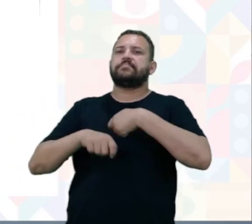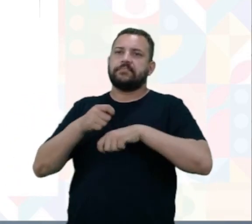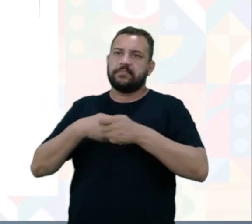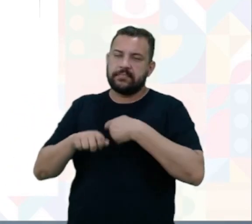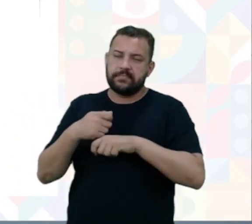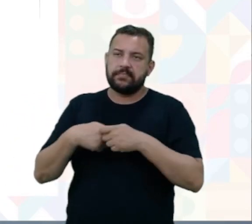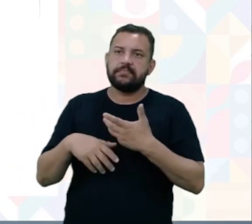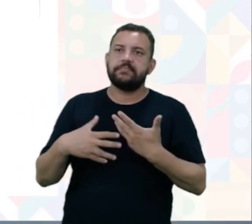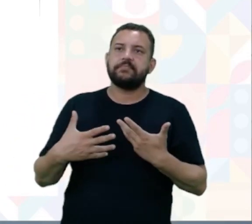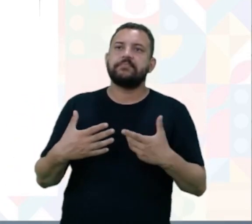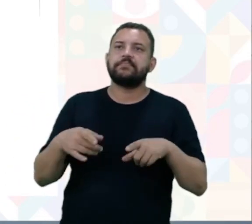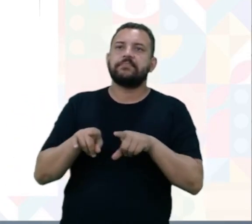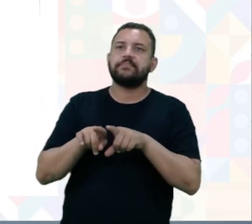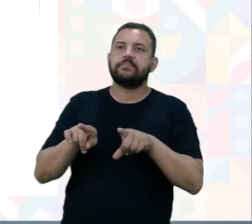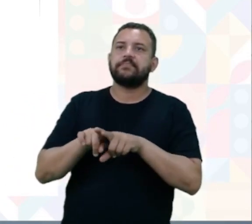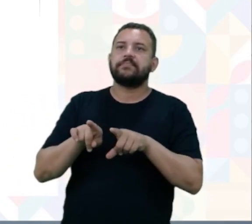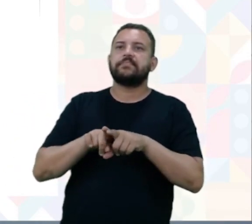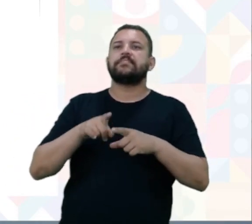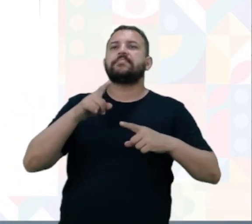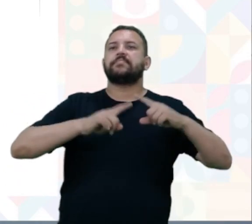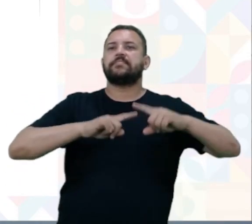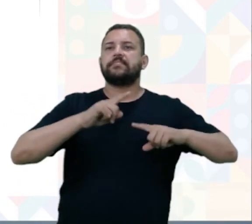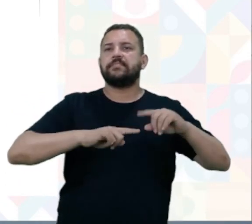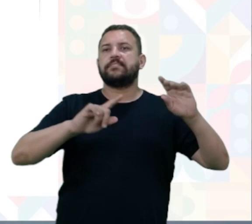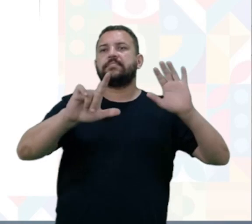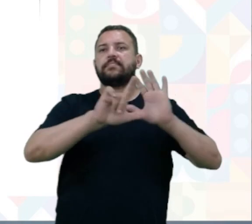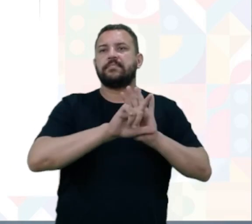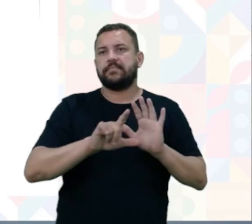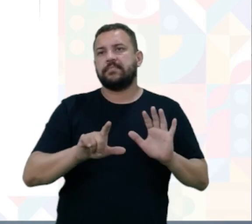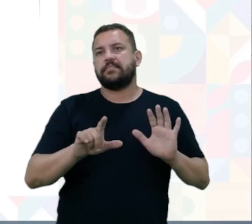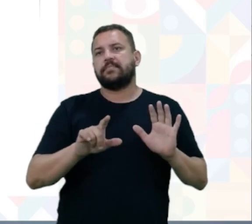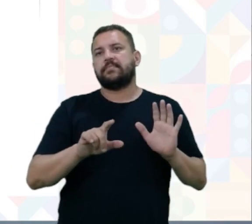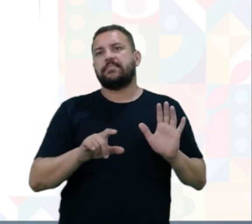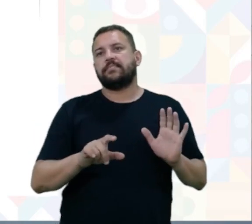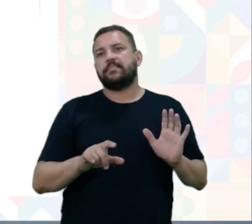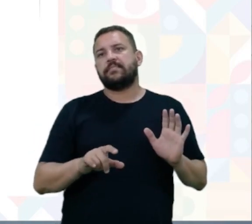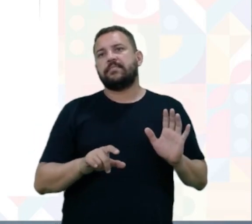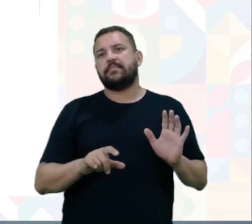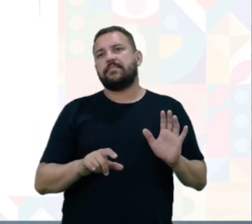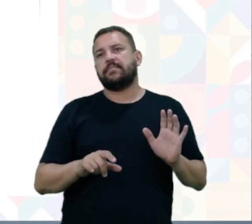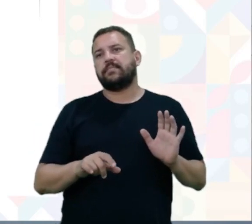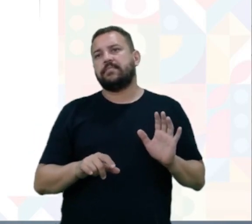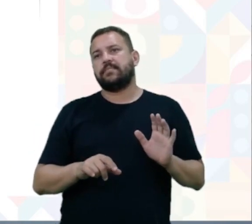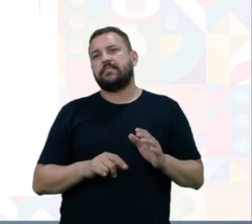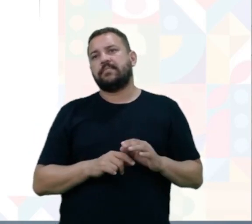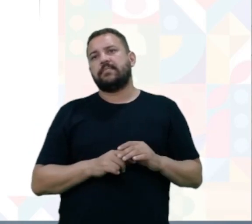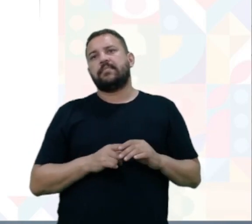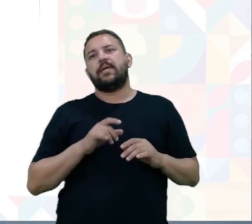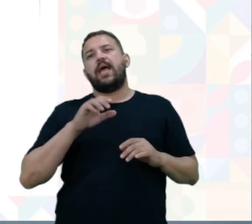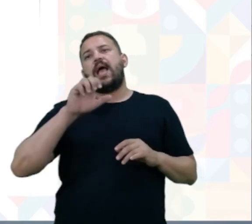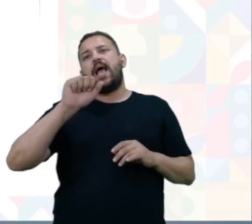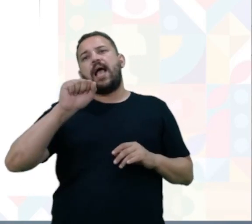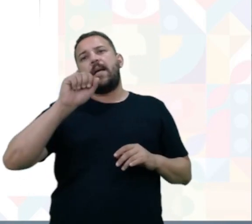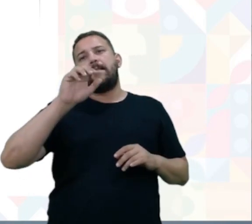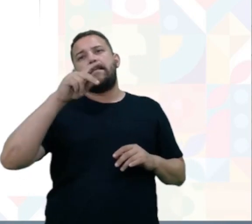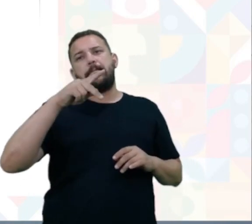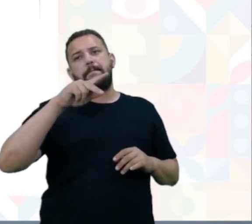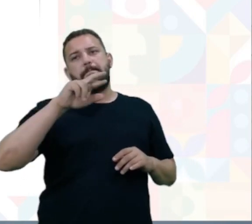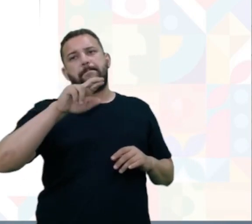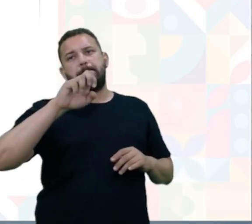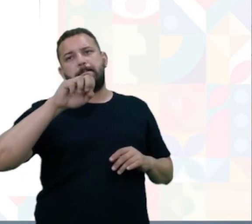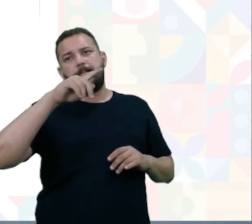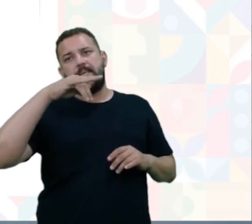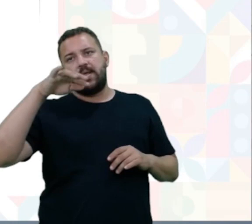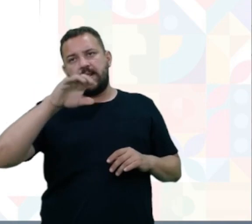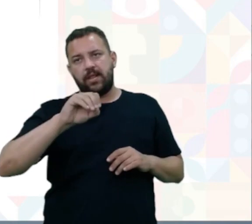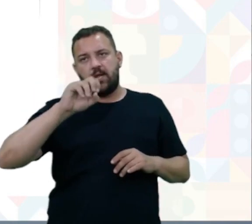administração ou de produtos legalmente apreendidos ou penhorados, ou para